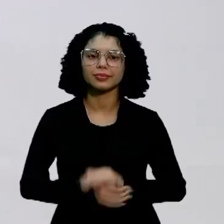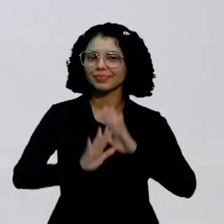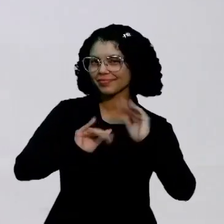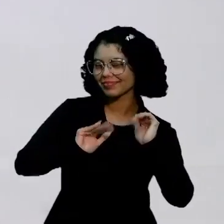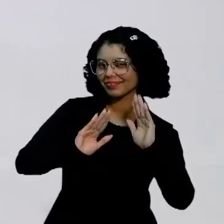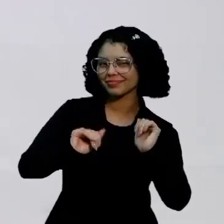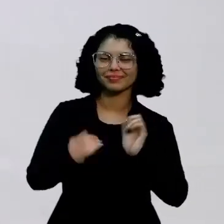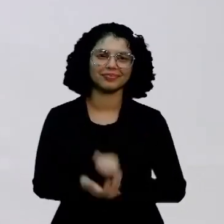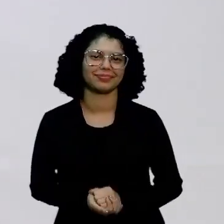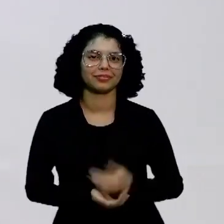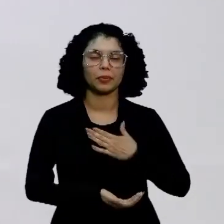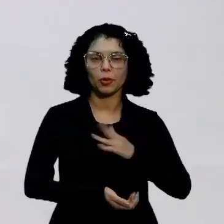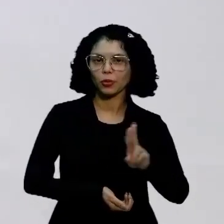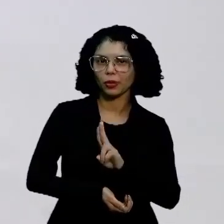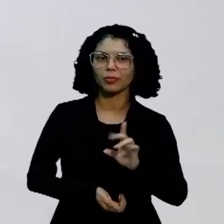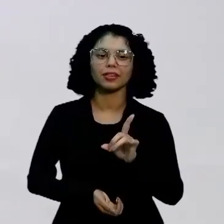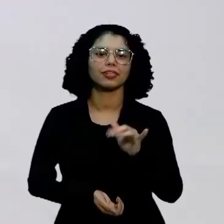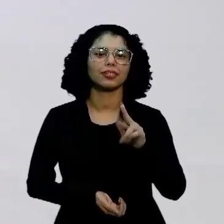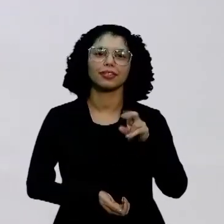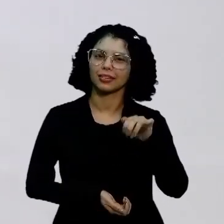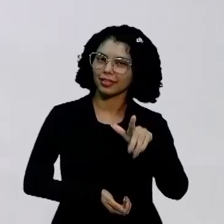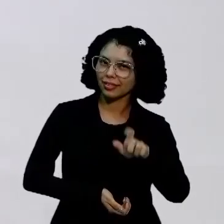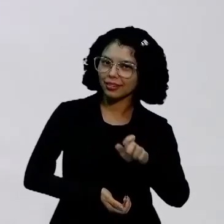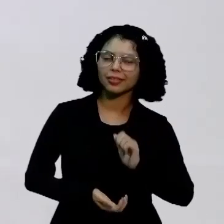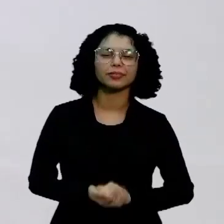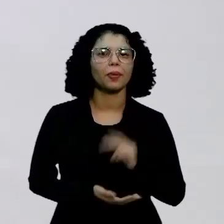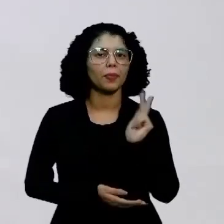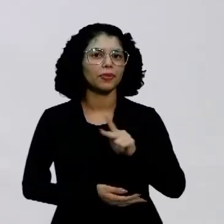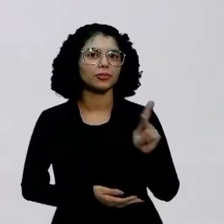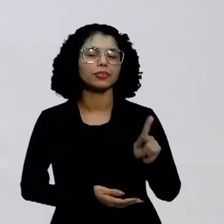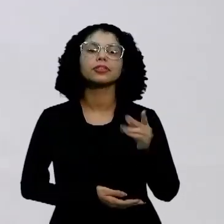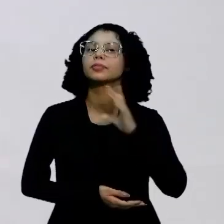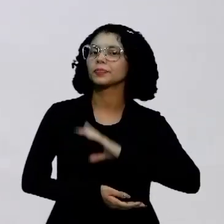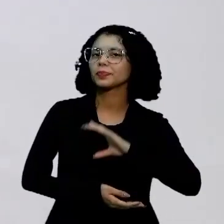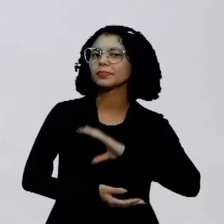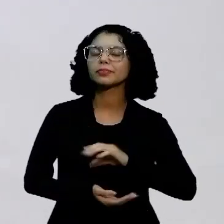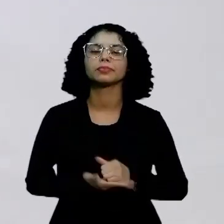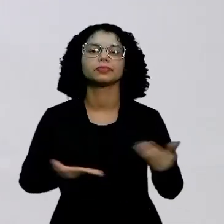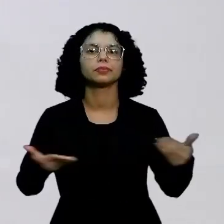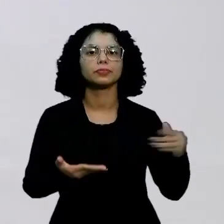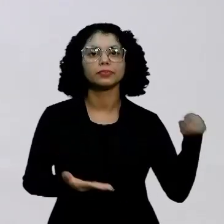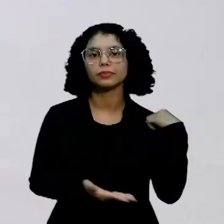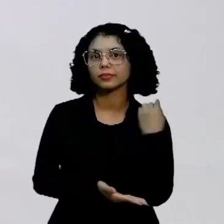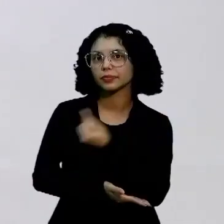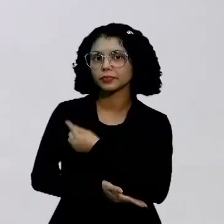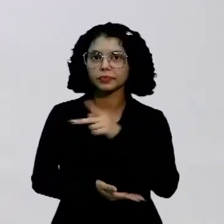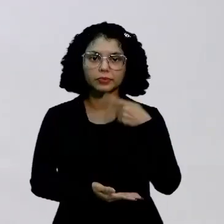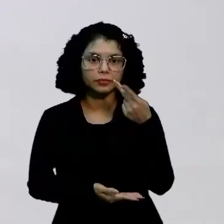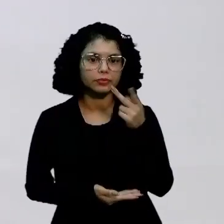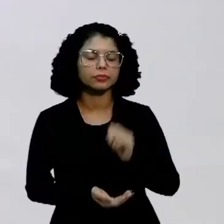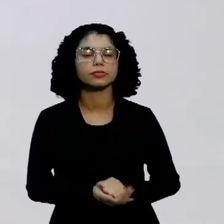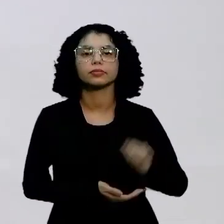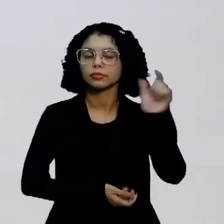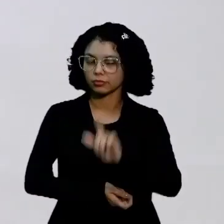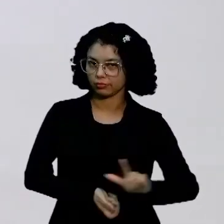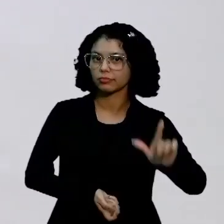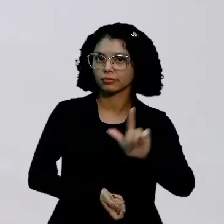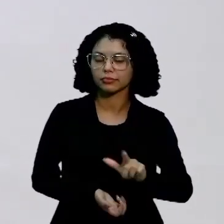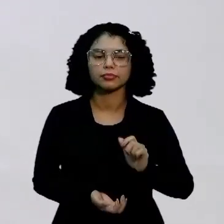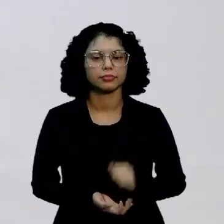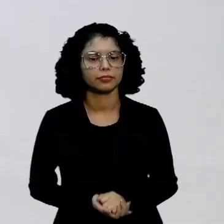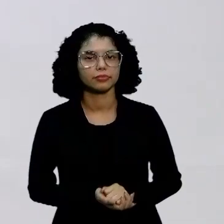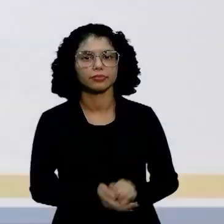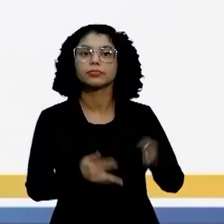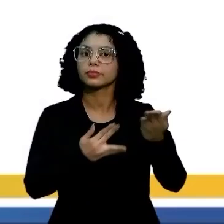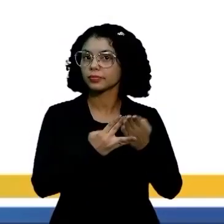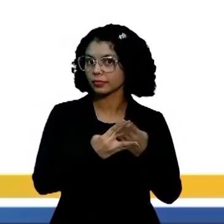Olá pessoal, eu me chamo Daniela Ximenes, sou professora de língua portuguesa. Na aula de hoje falaremos sobre literatura, sobre o